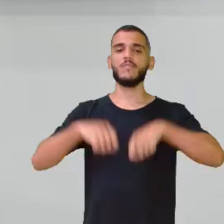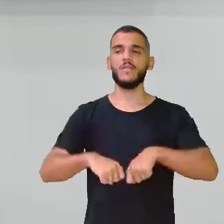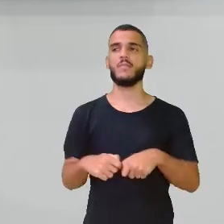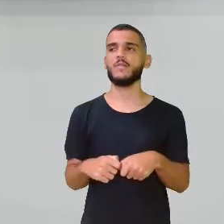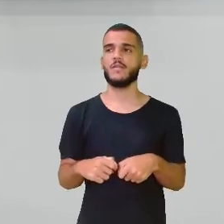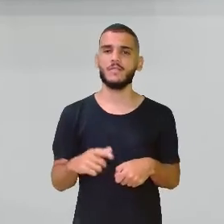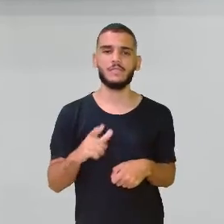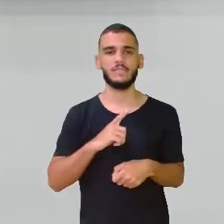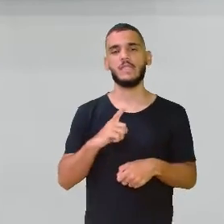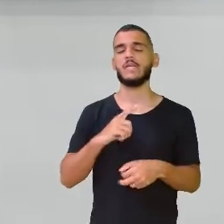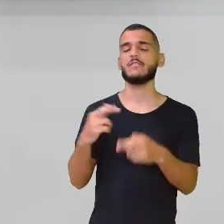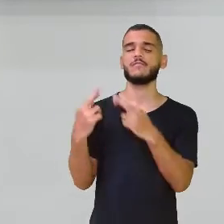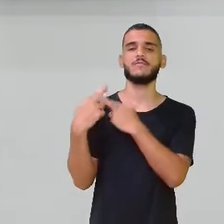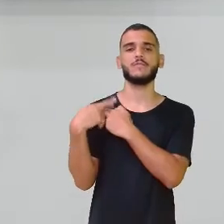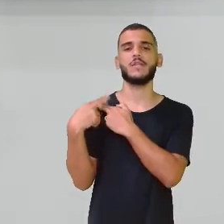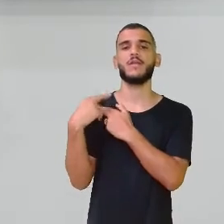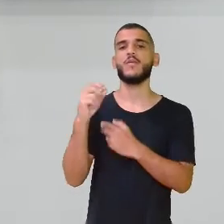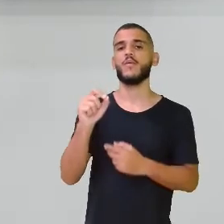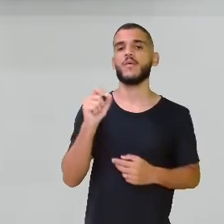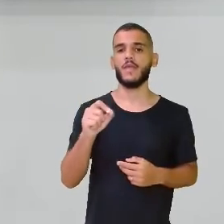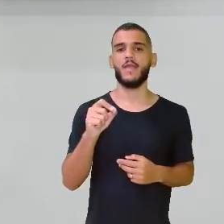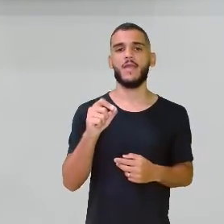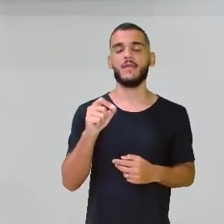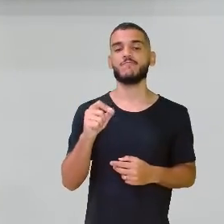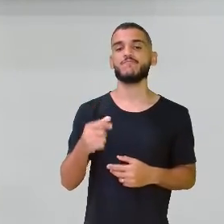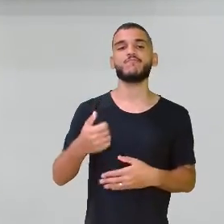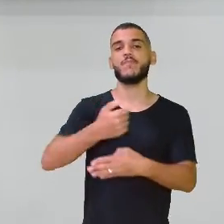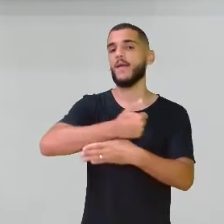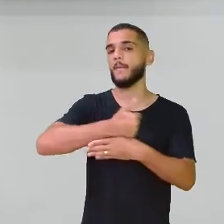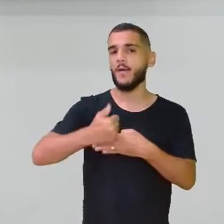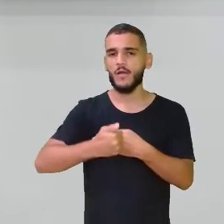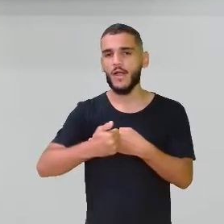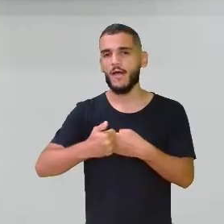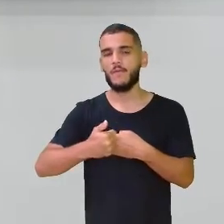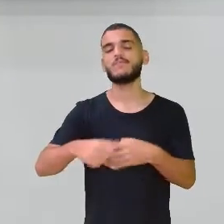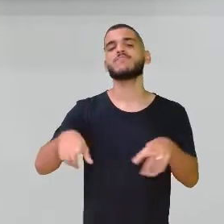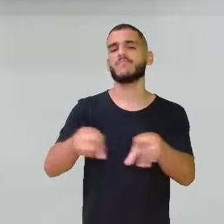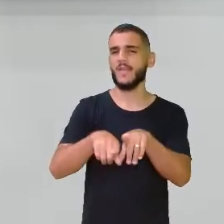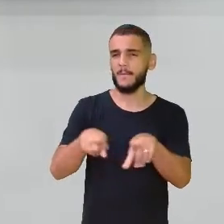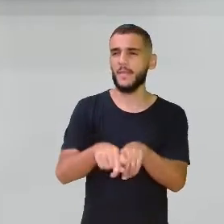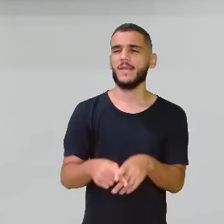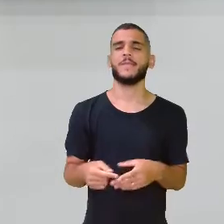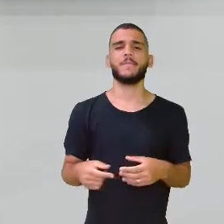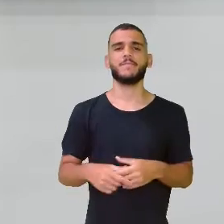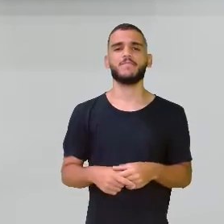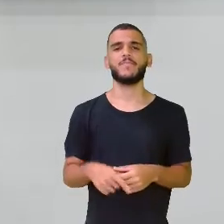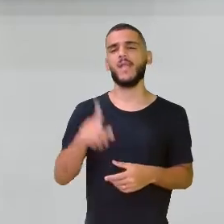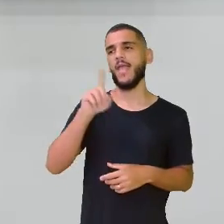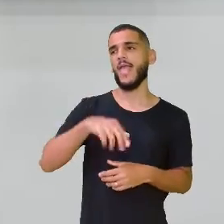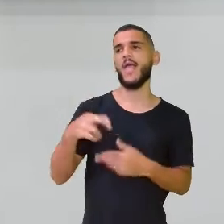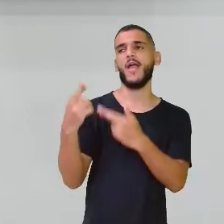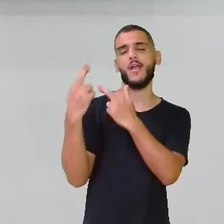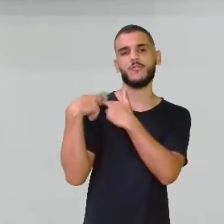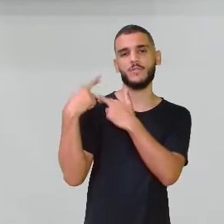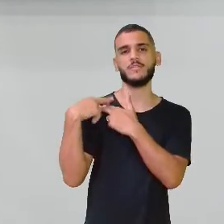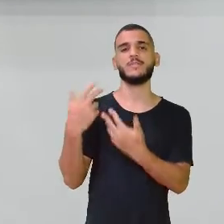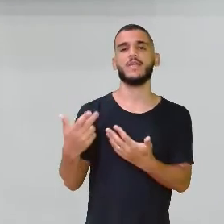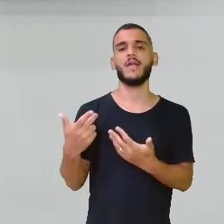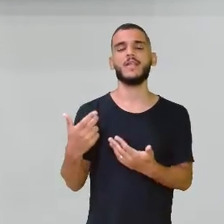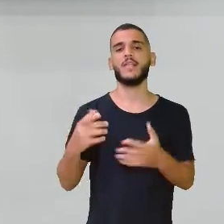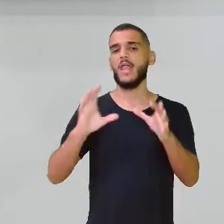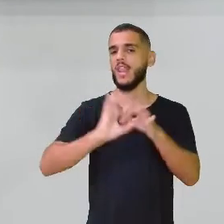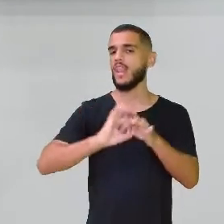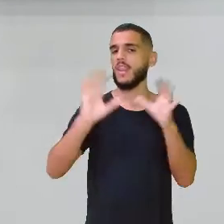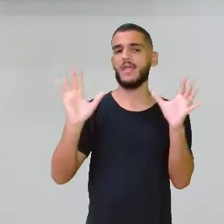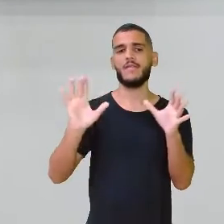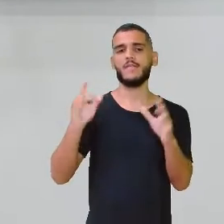uma responsabilidade moral, poderia também. Poderia dizer que é uma responsabilidade legal, já